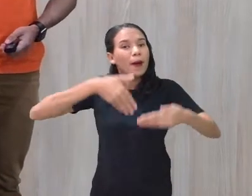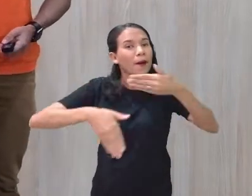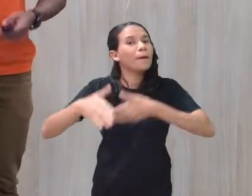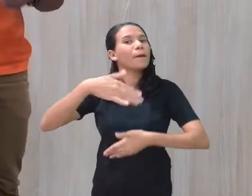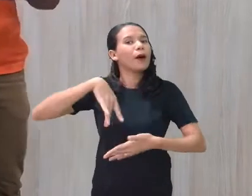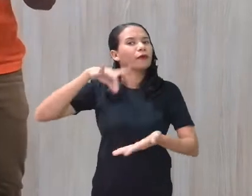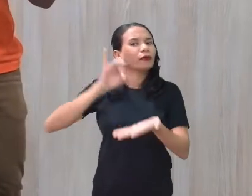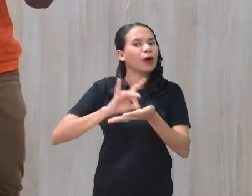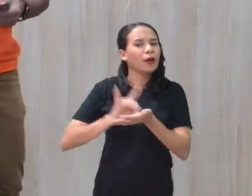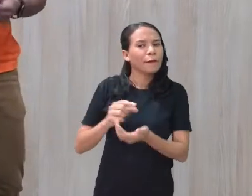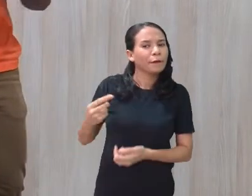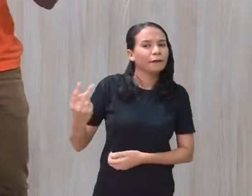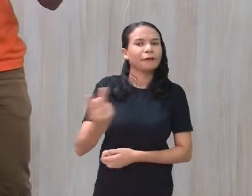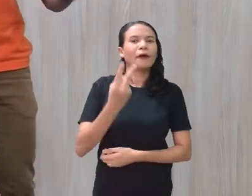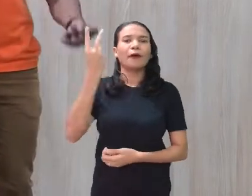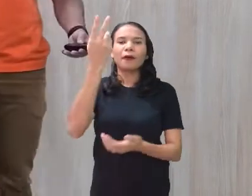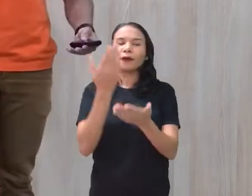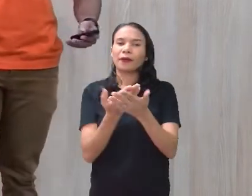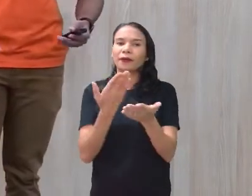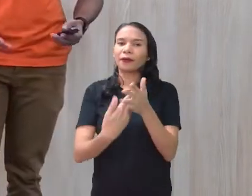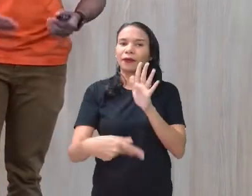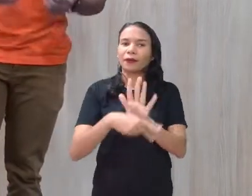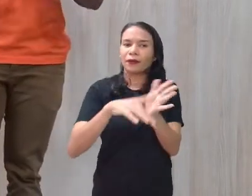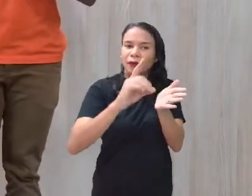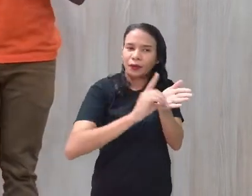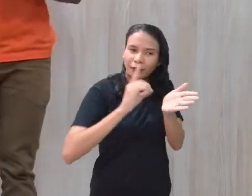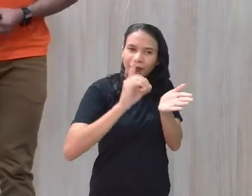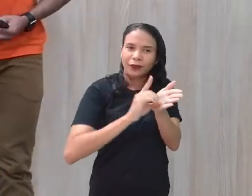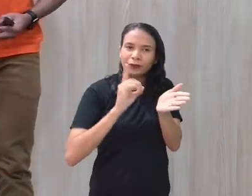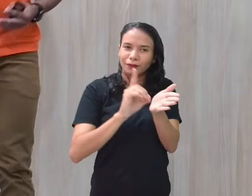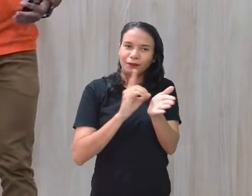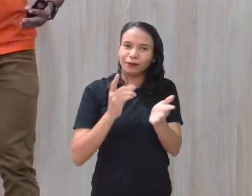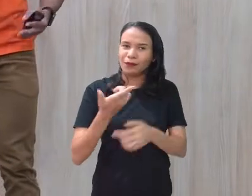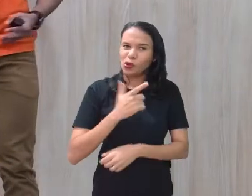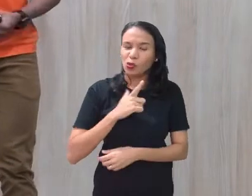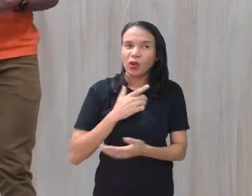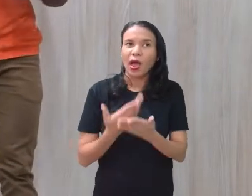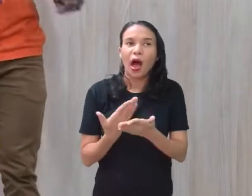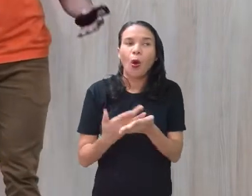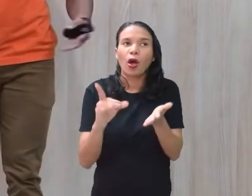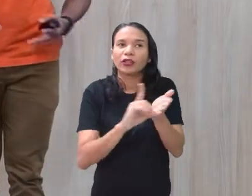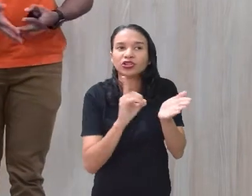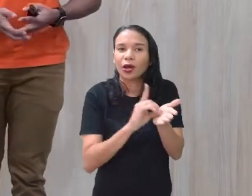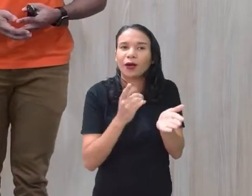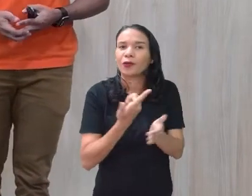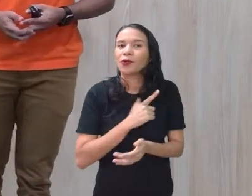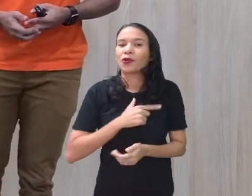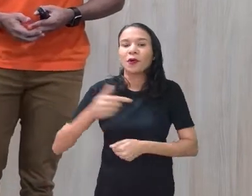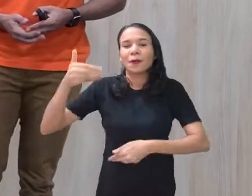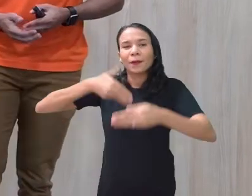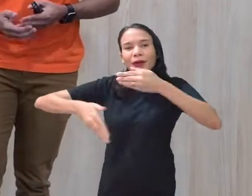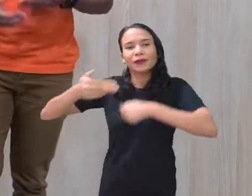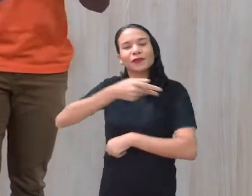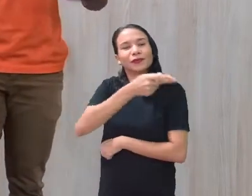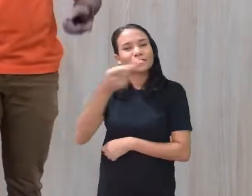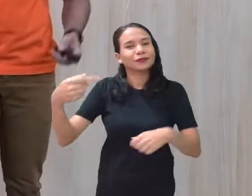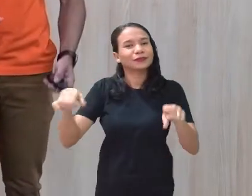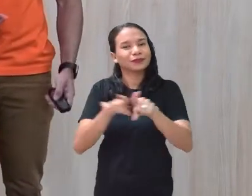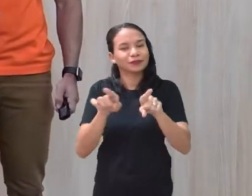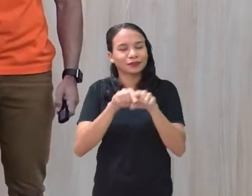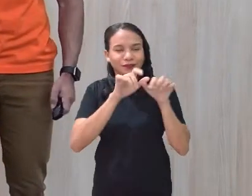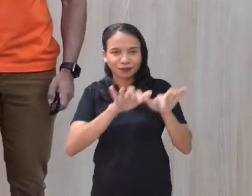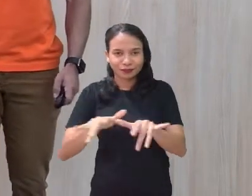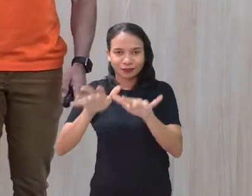fazendo valer essa aula digital, porque não existe aula digital se não tiver a participação de vocês aí no